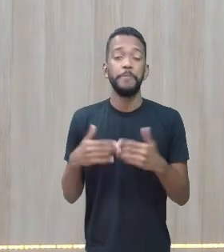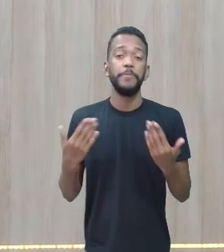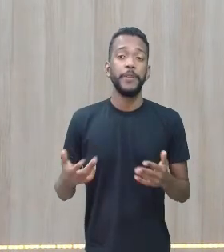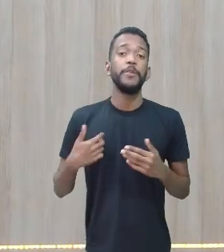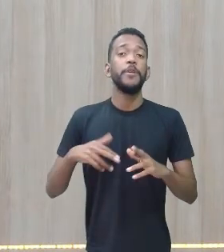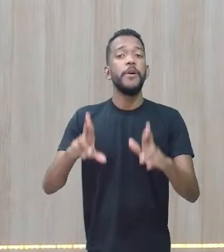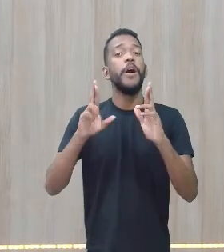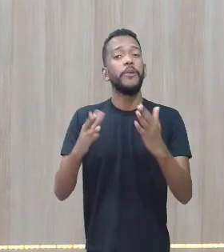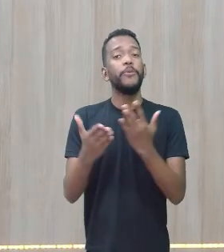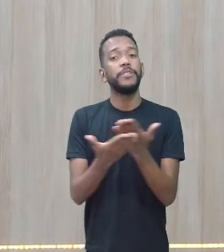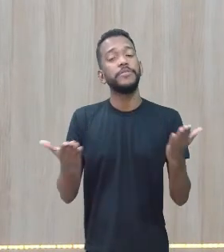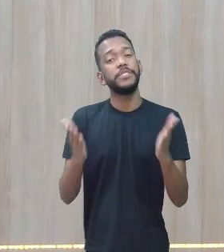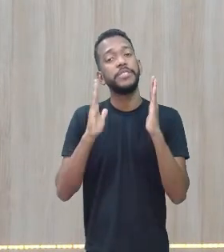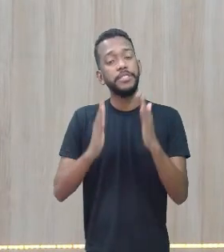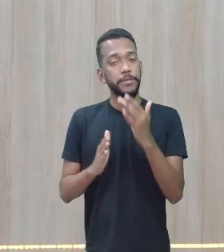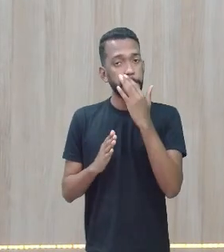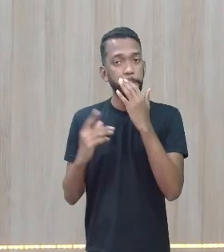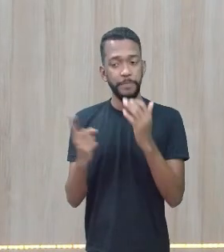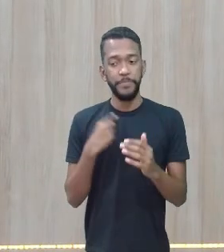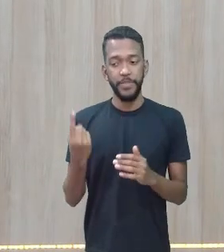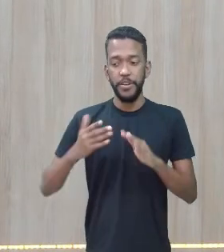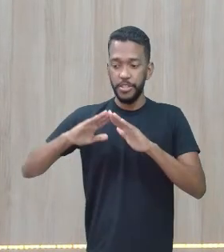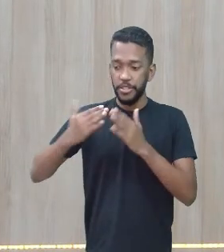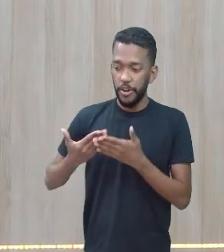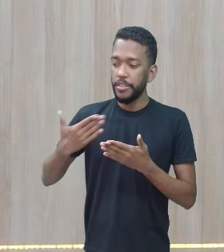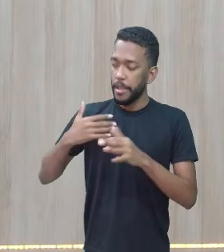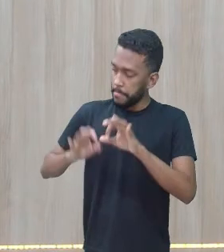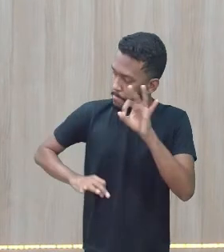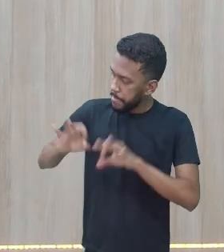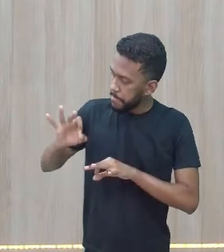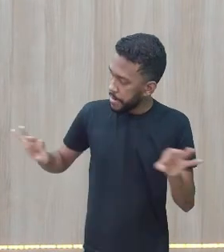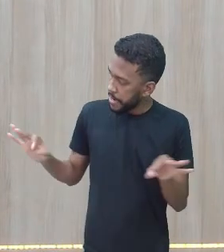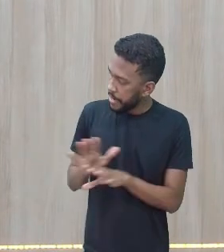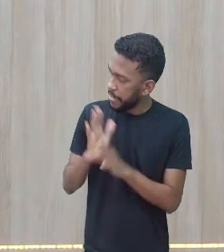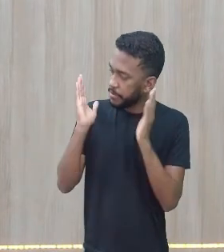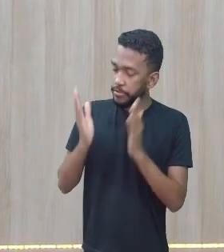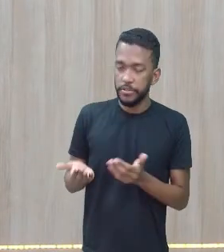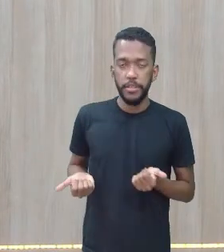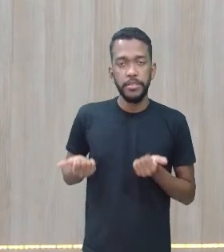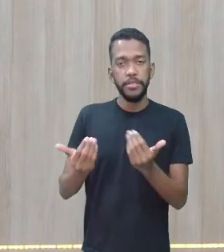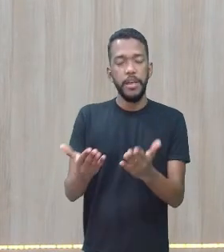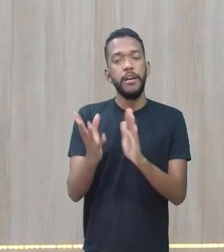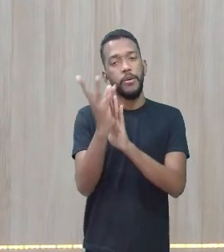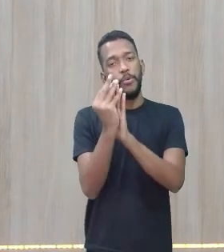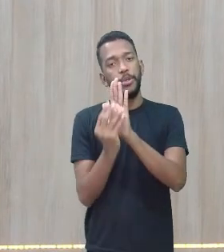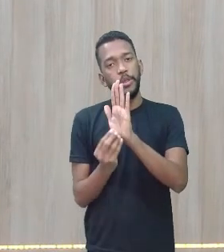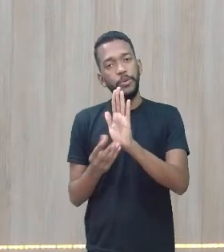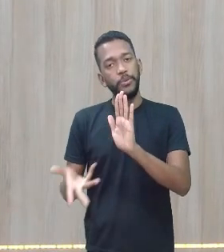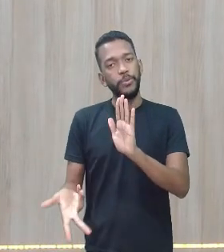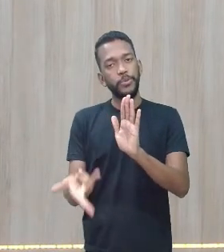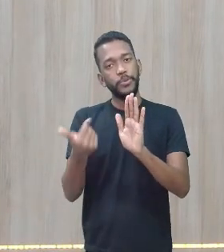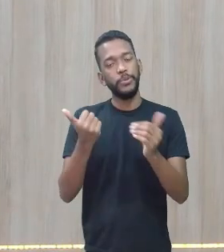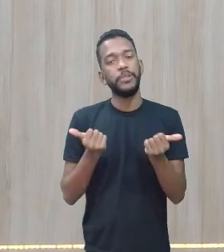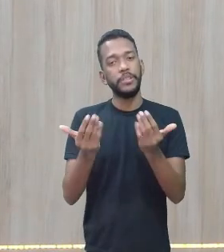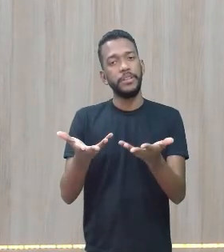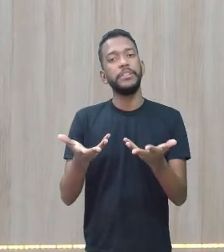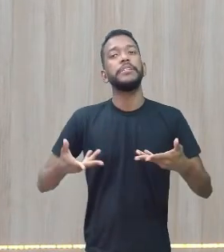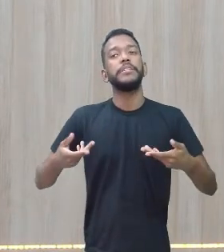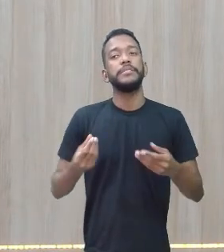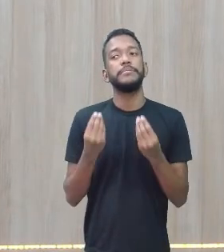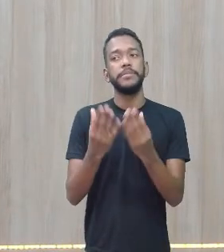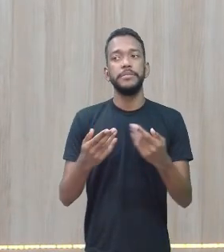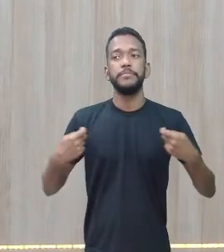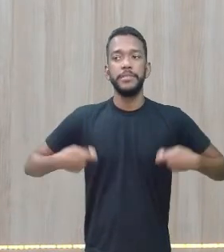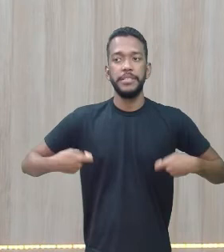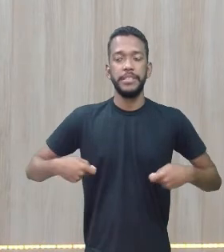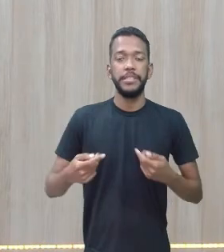aguardo vocês. Nós, como escola, temos preparado, não é, um conteúdo para atender às necessidades que